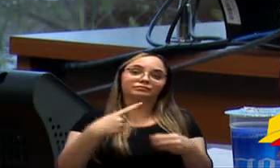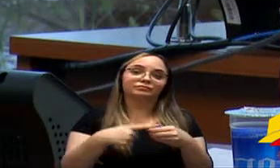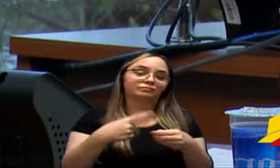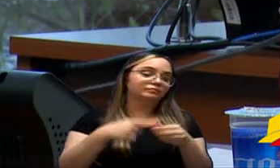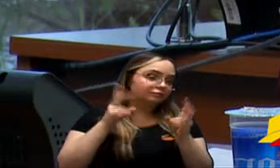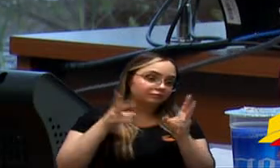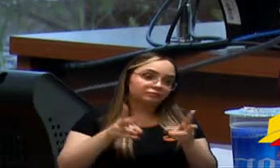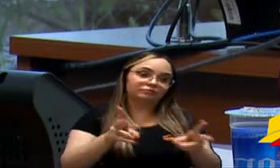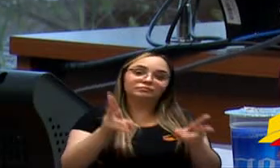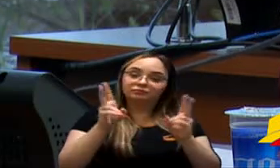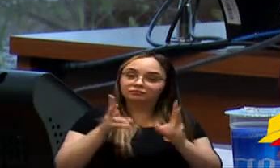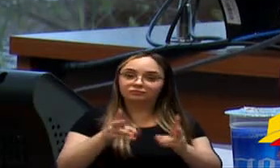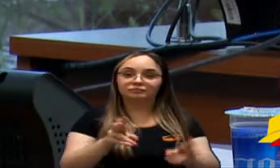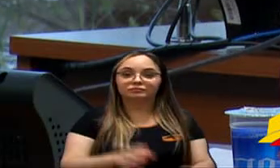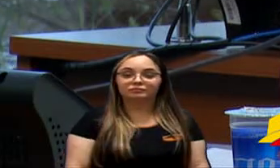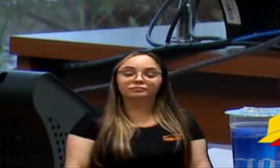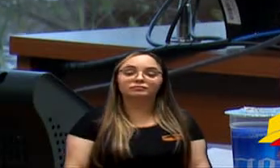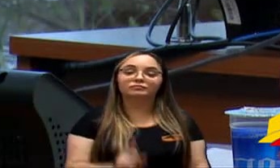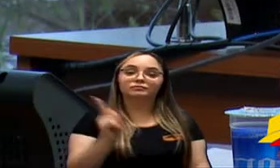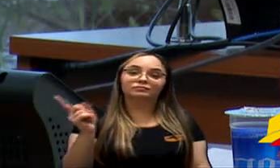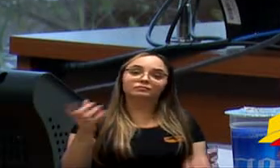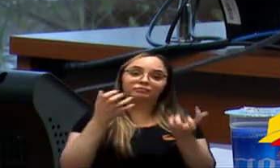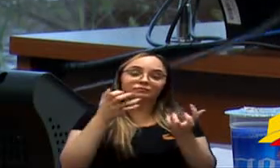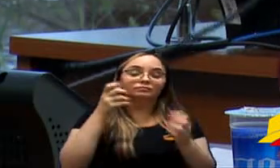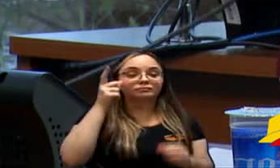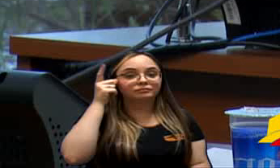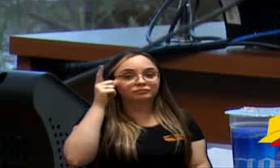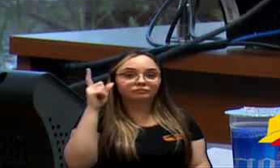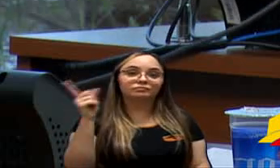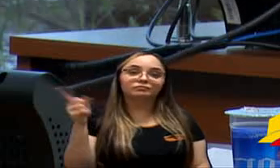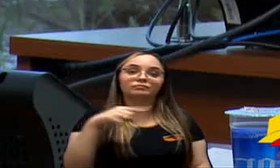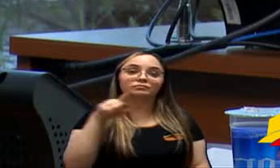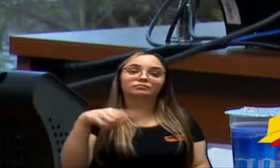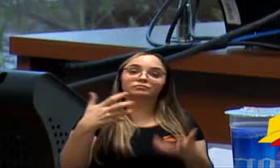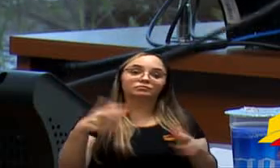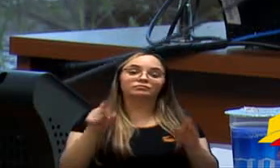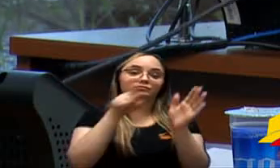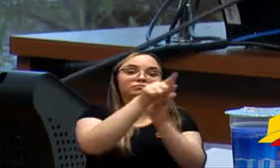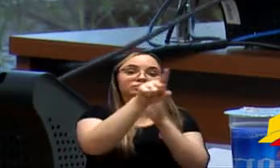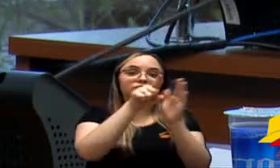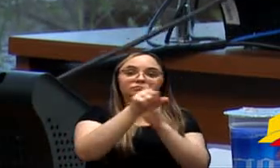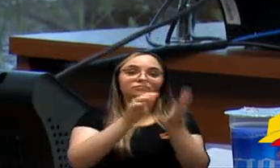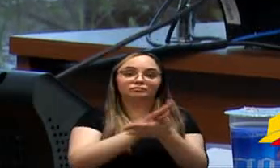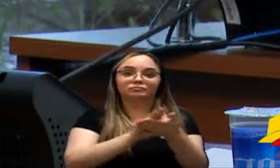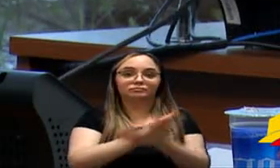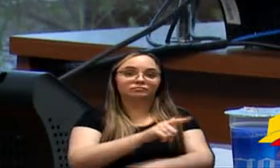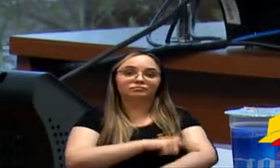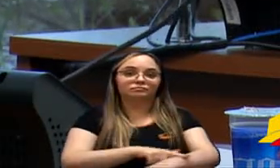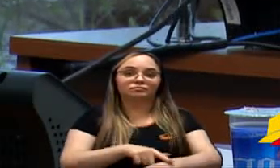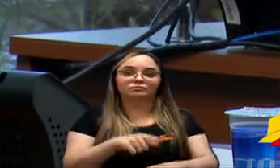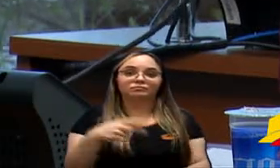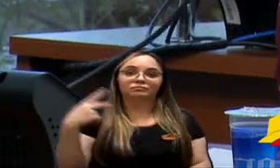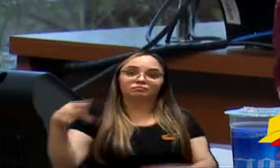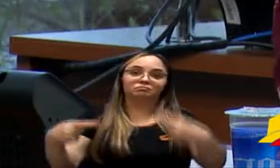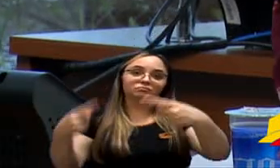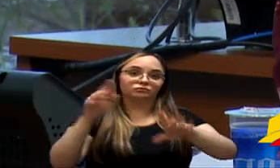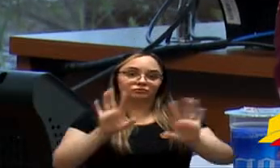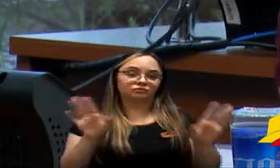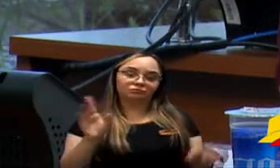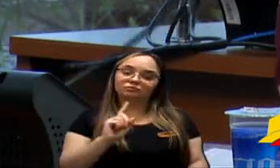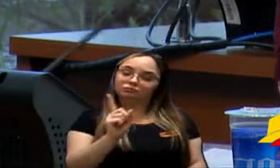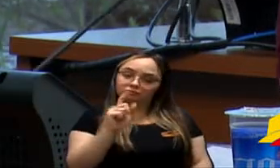é estratégia do vereador Luiz Santos que a gente não pergunte nada à educação e fique debatendo com ele. Aqui